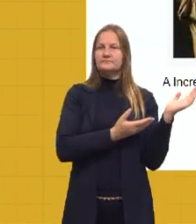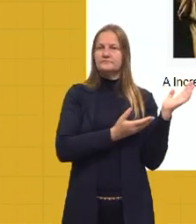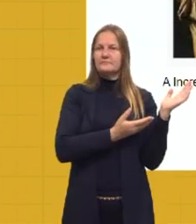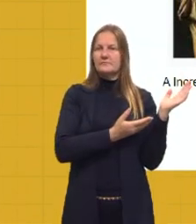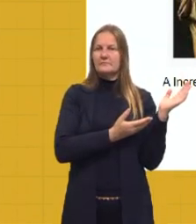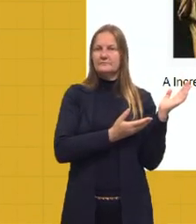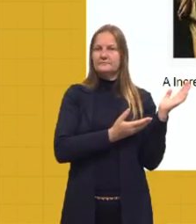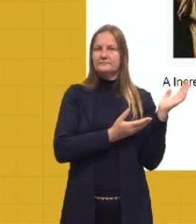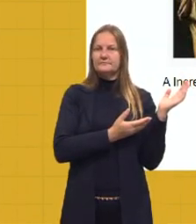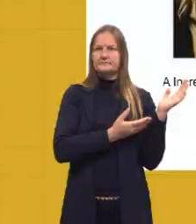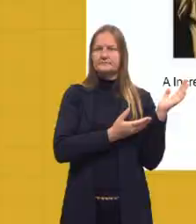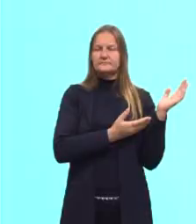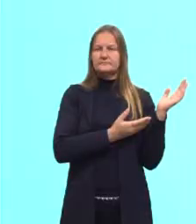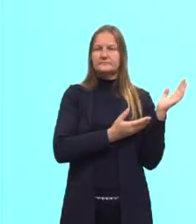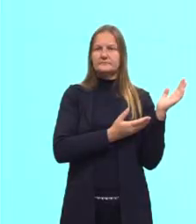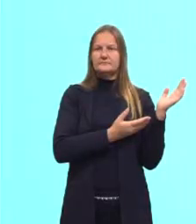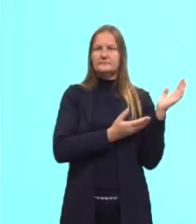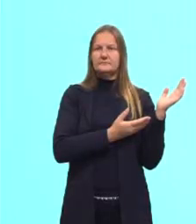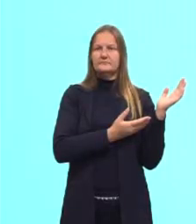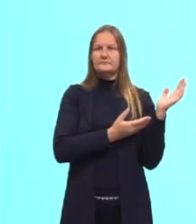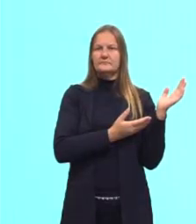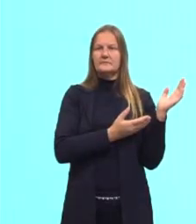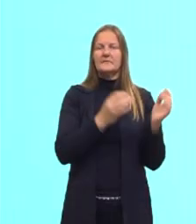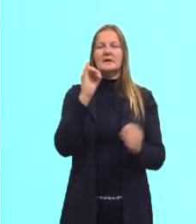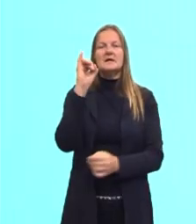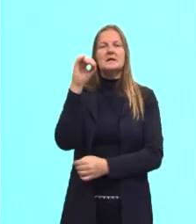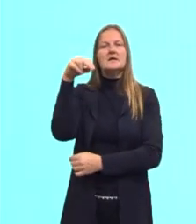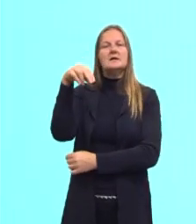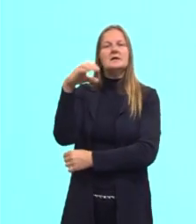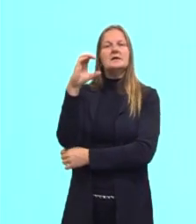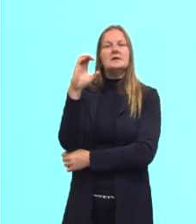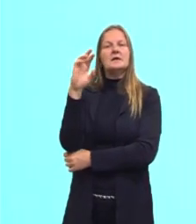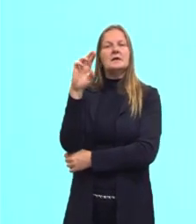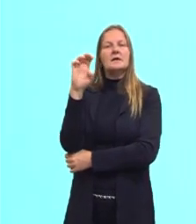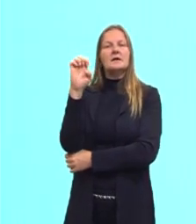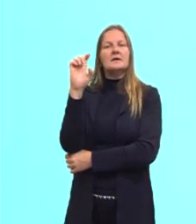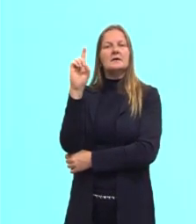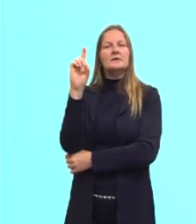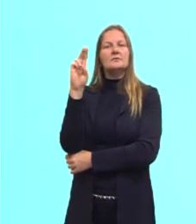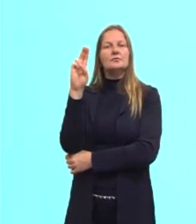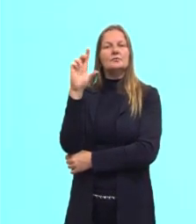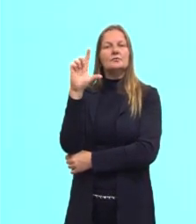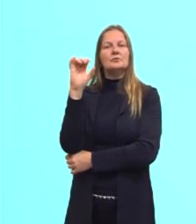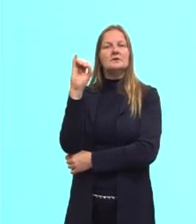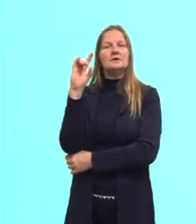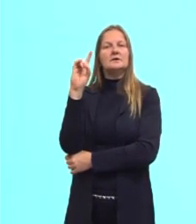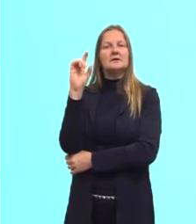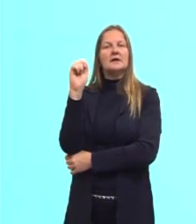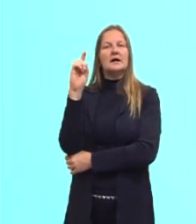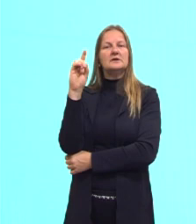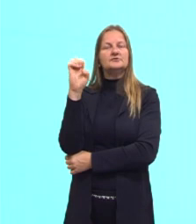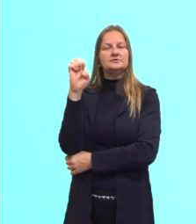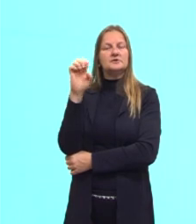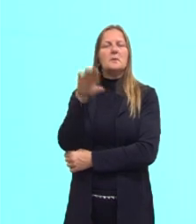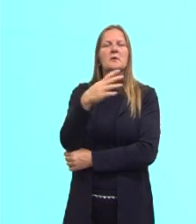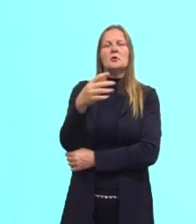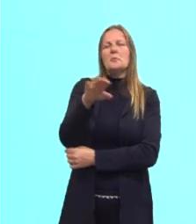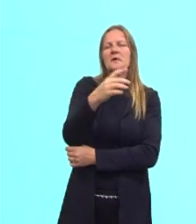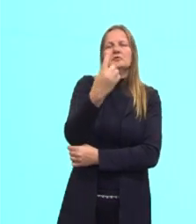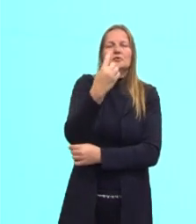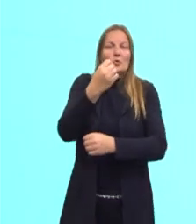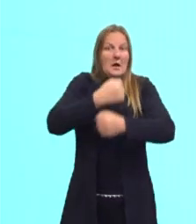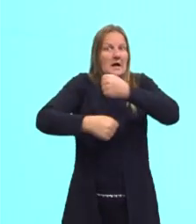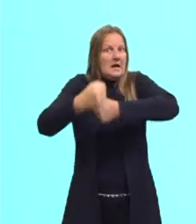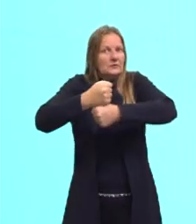ali um exemplo de obra que é a incredulidade de São Tomé de 1601 1602